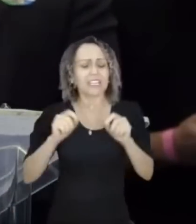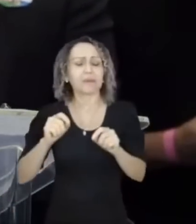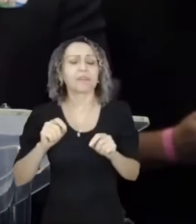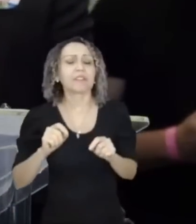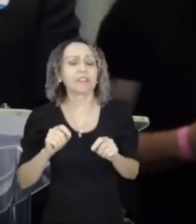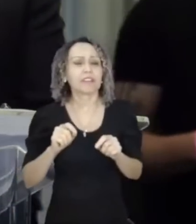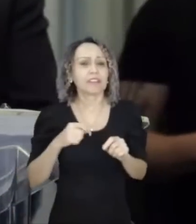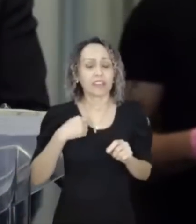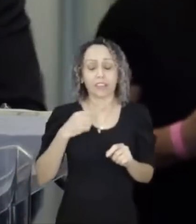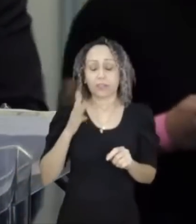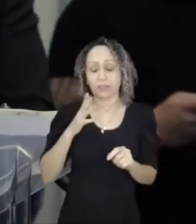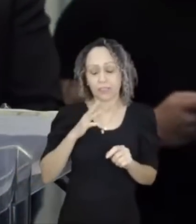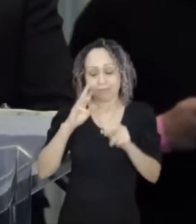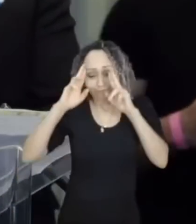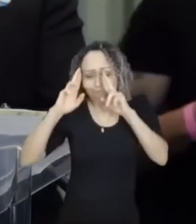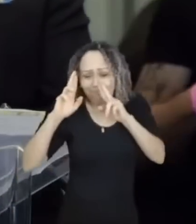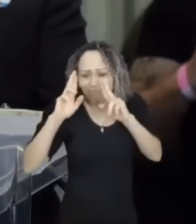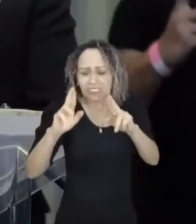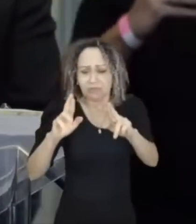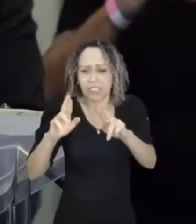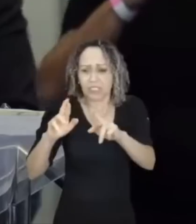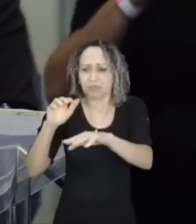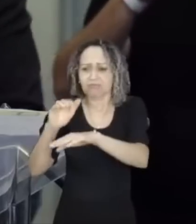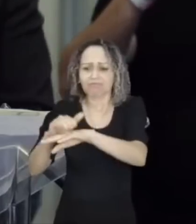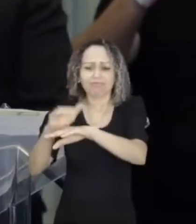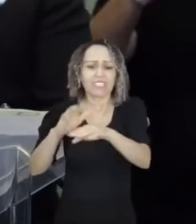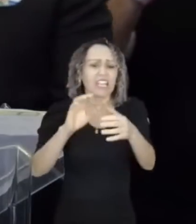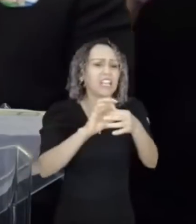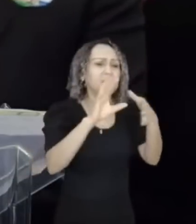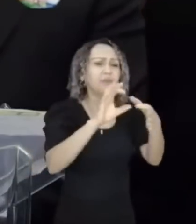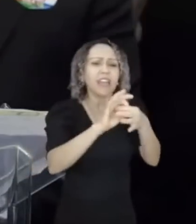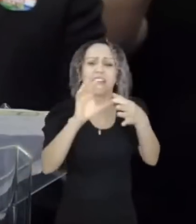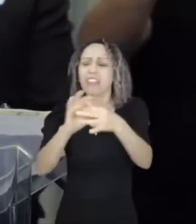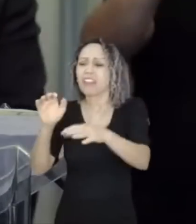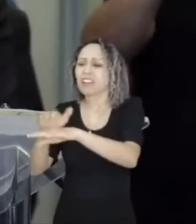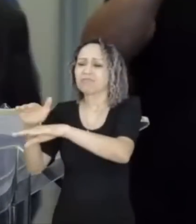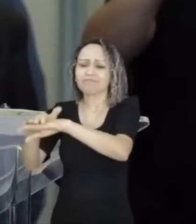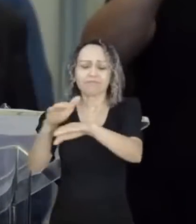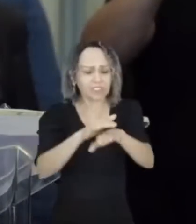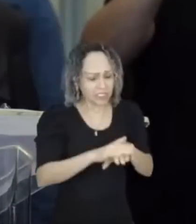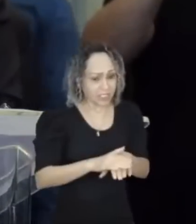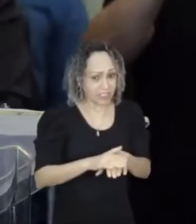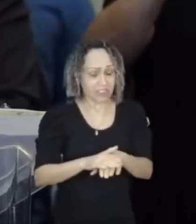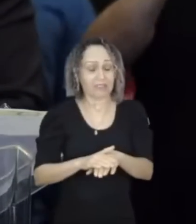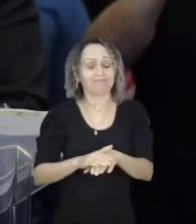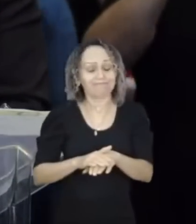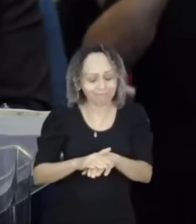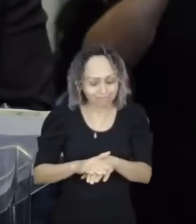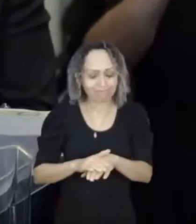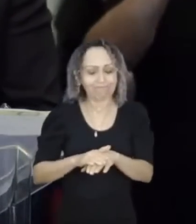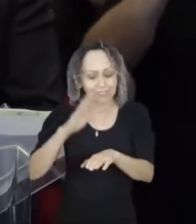pela liberdade religiosa. Como todos devem se lembrar, no período de meu governo, tivemos a honra de assinar leis